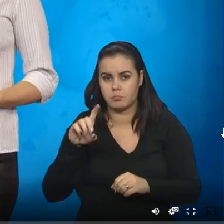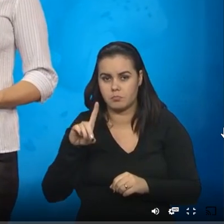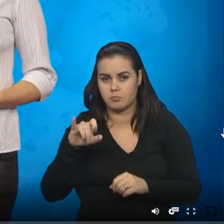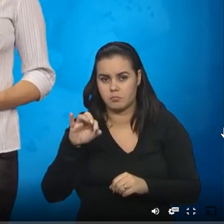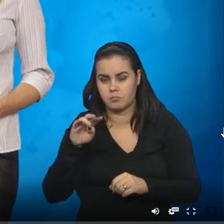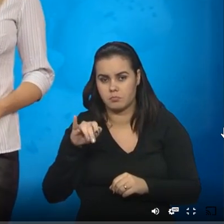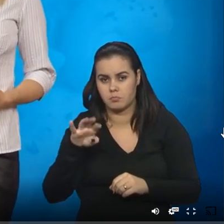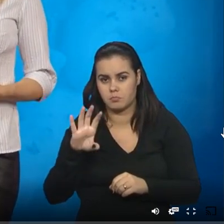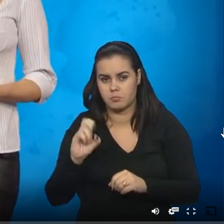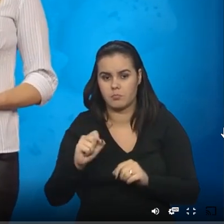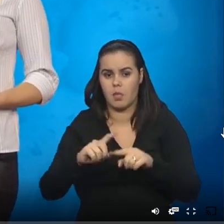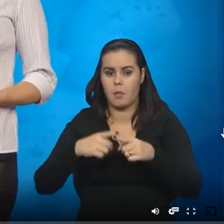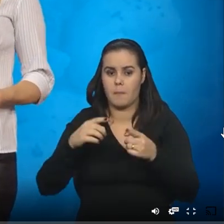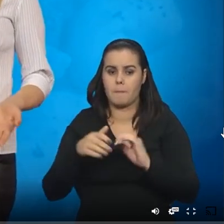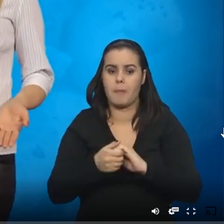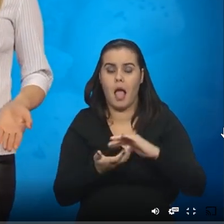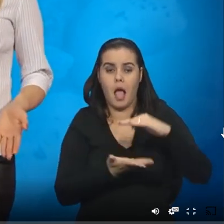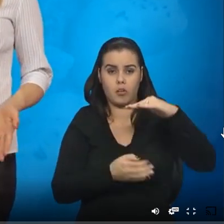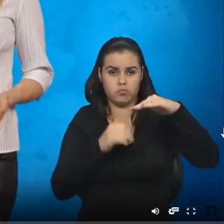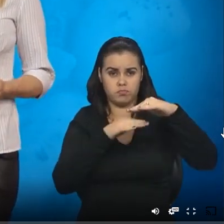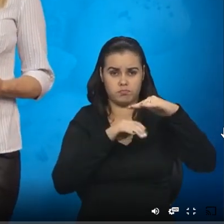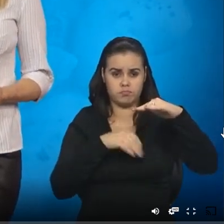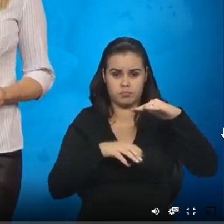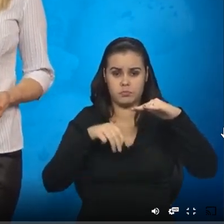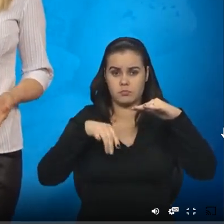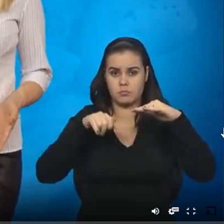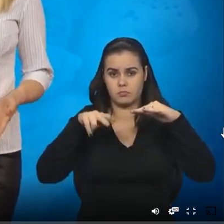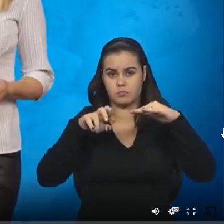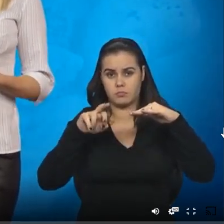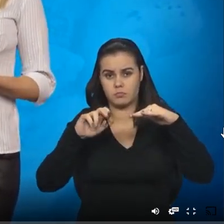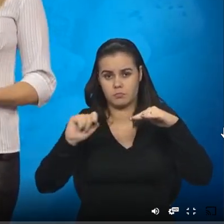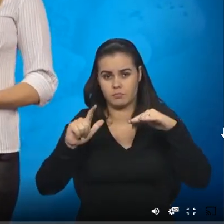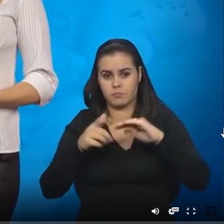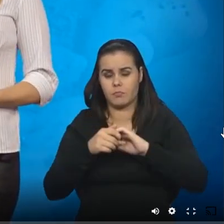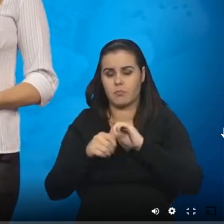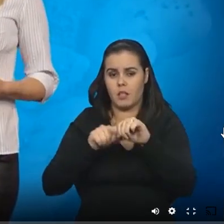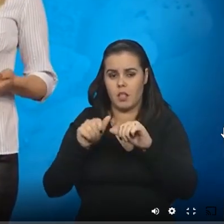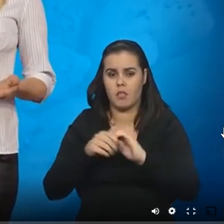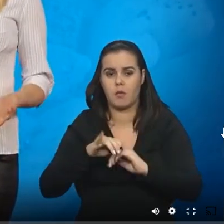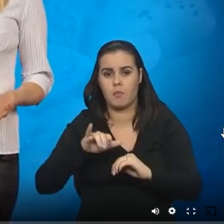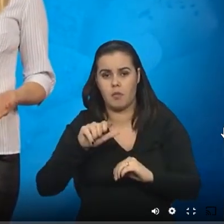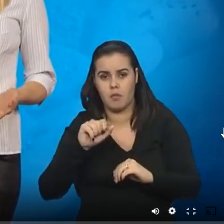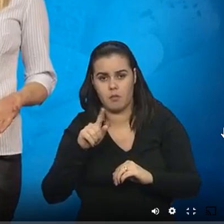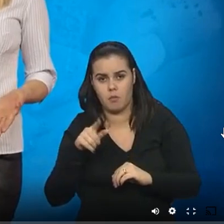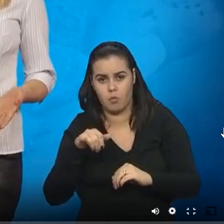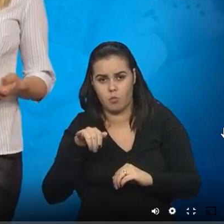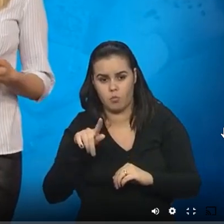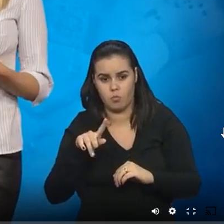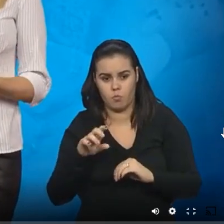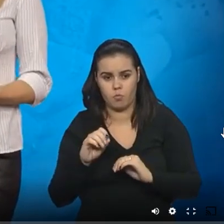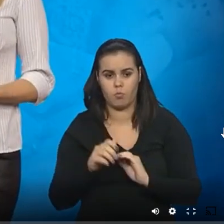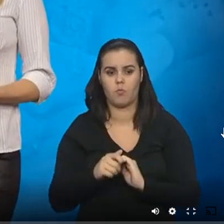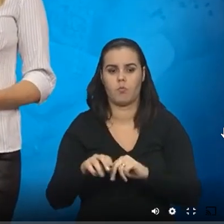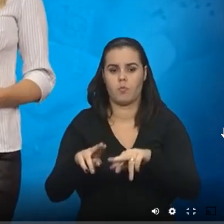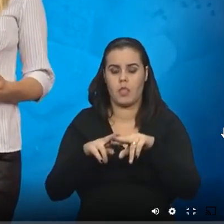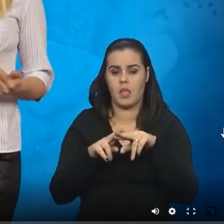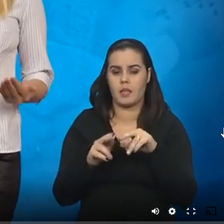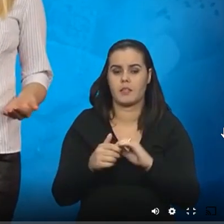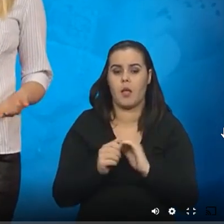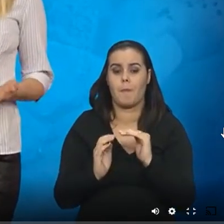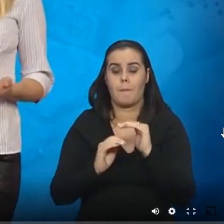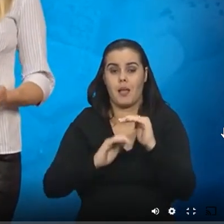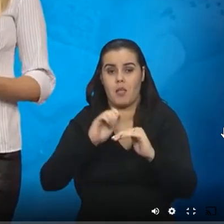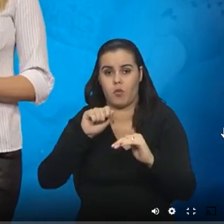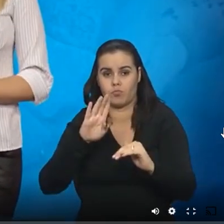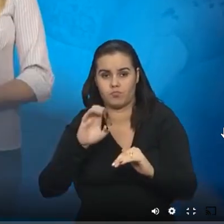depósito mineral se torne uma jazida, por exemplo, é preciso que o fator de concentração da substância-alvo seja maior que a